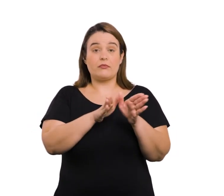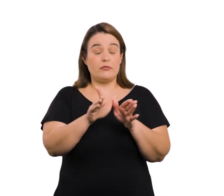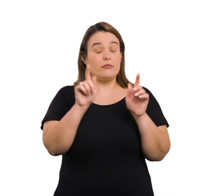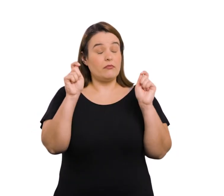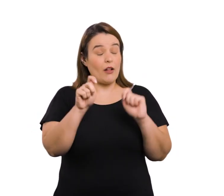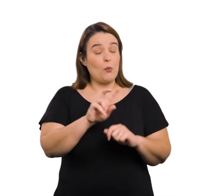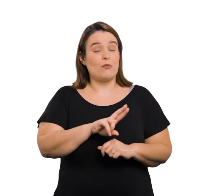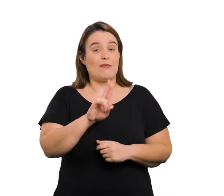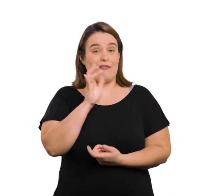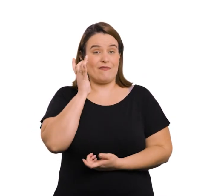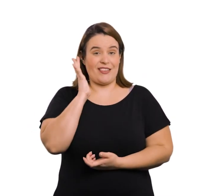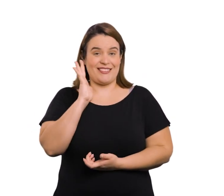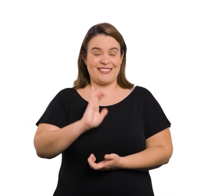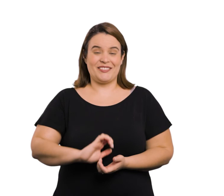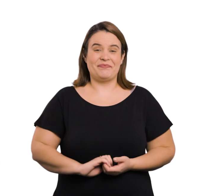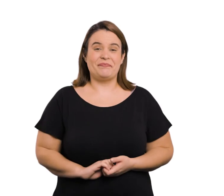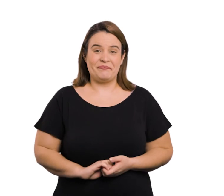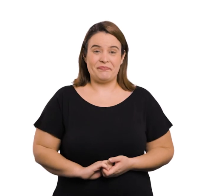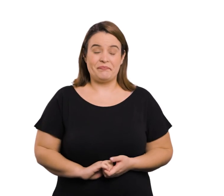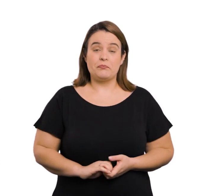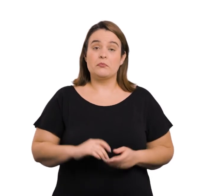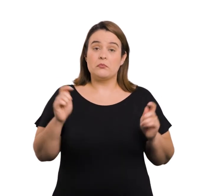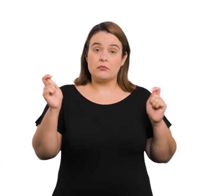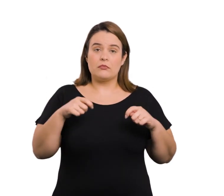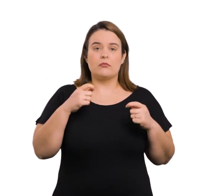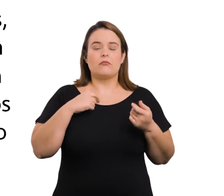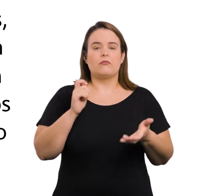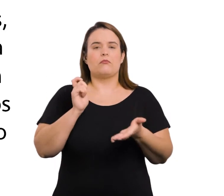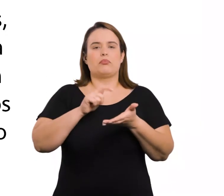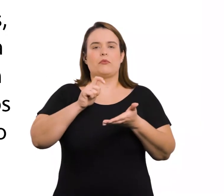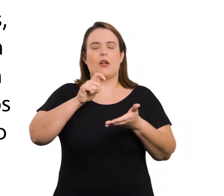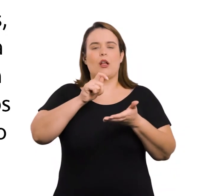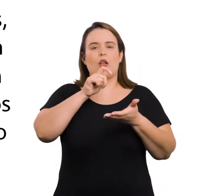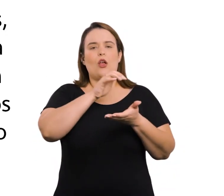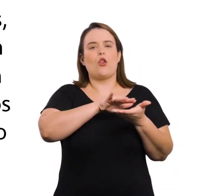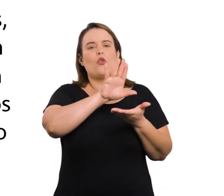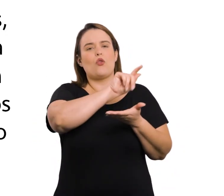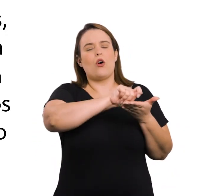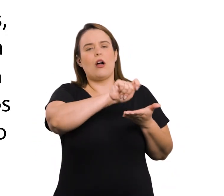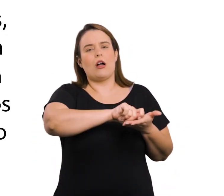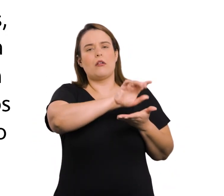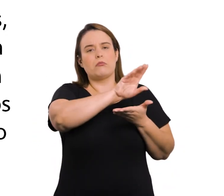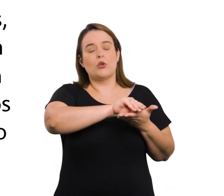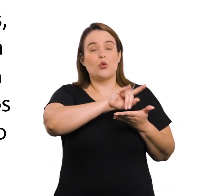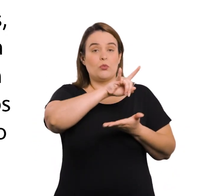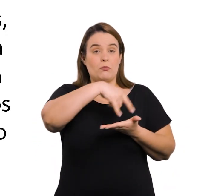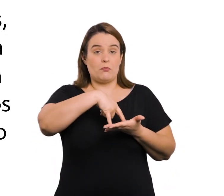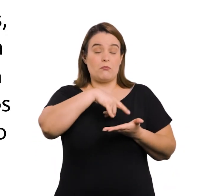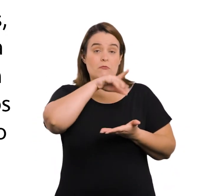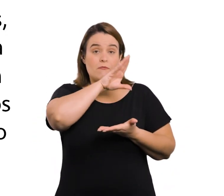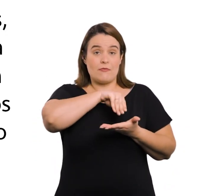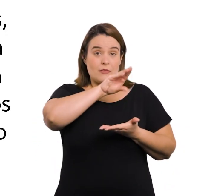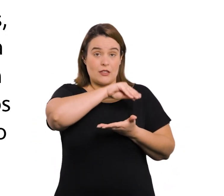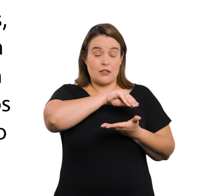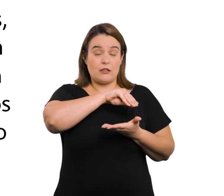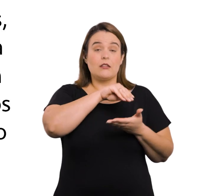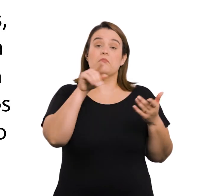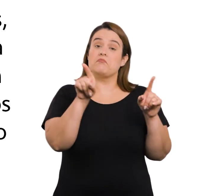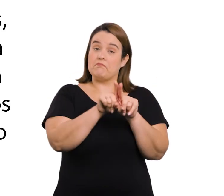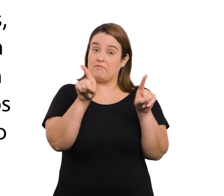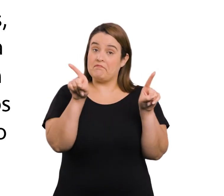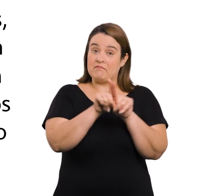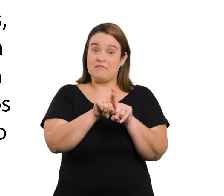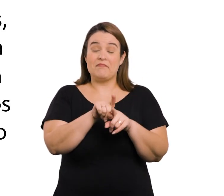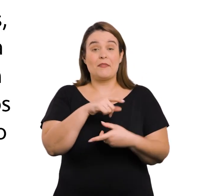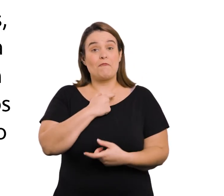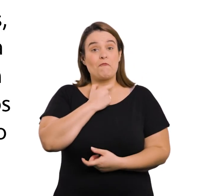e com boa navegabilidade. Possibilita acesso aleatório a anotações para a utilização de documentos falados, por